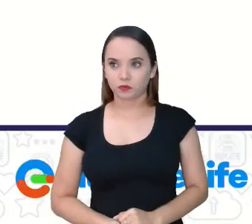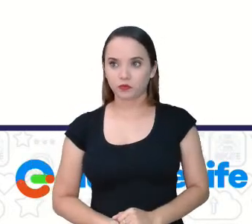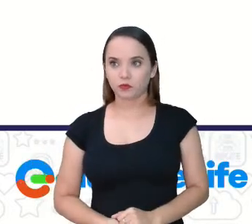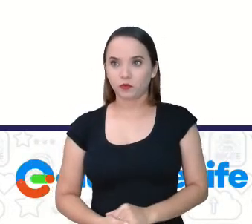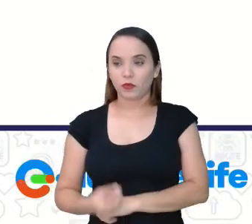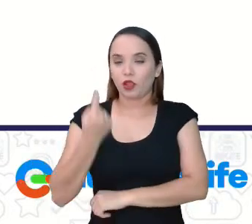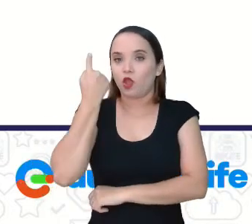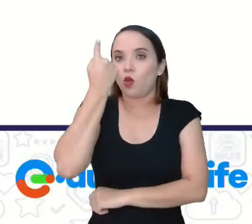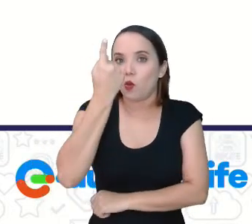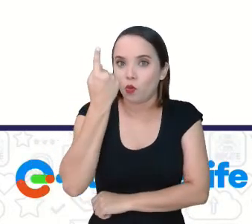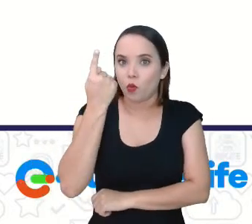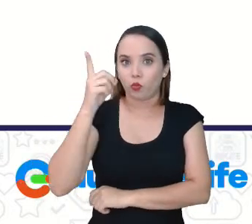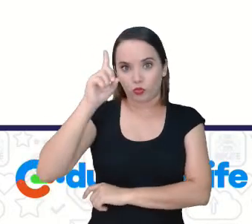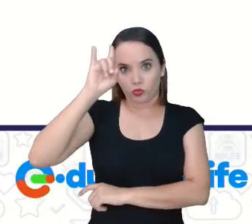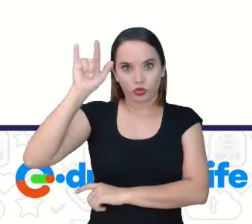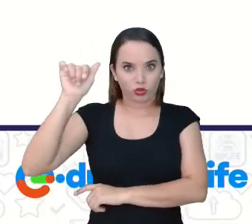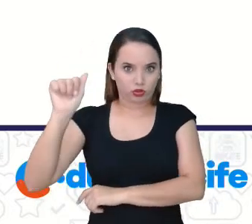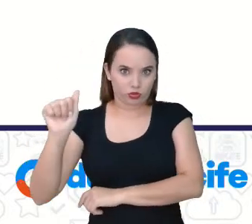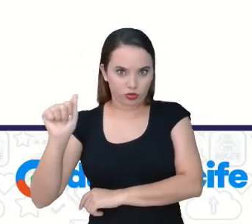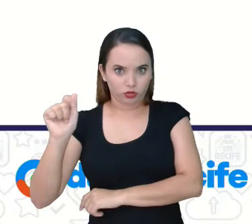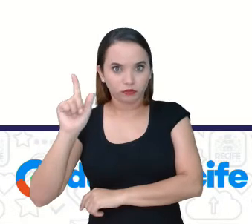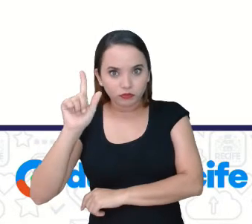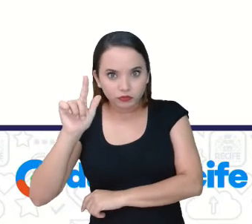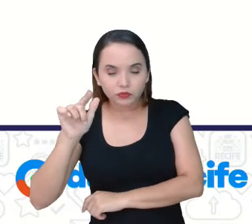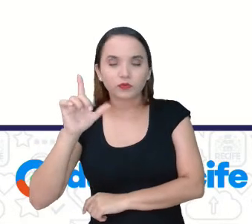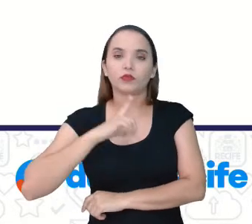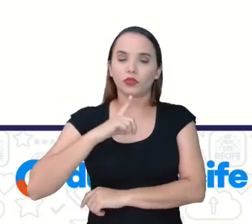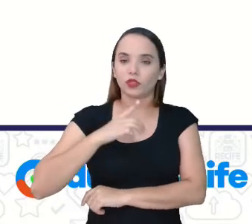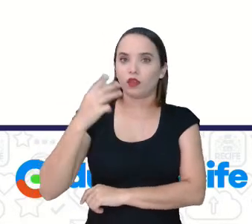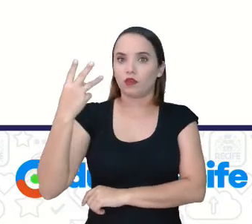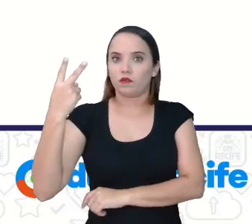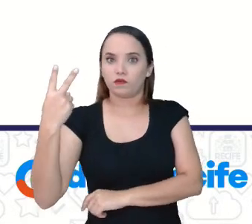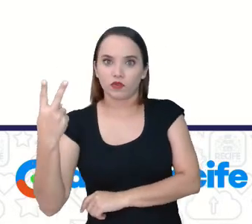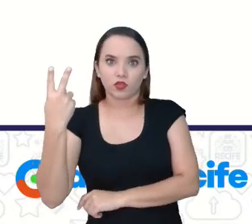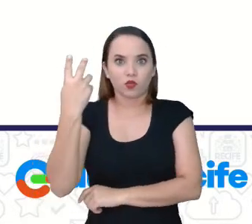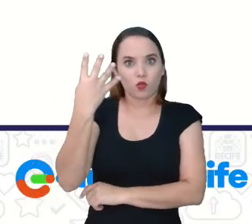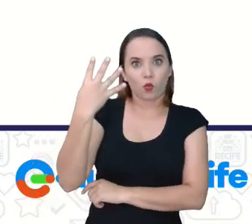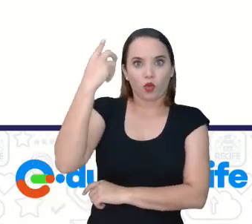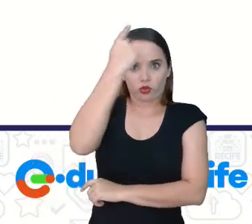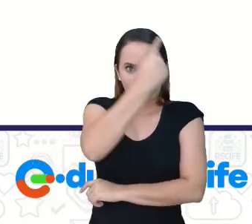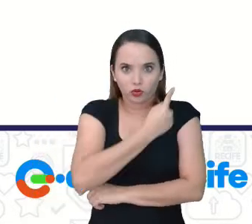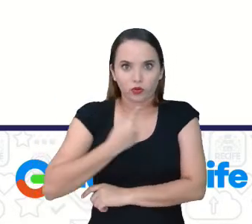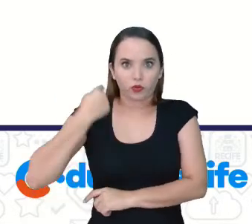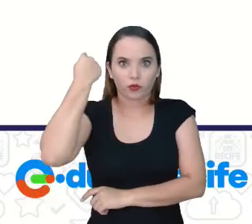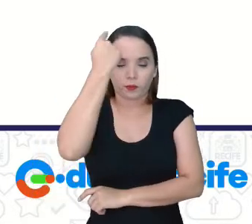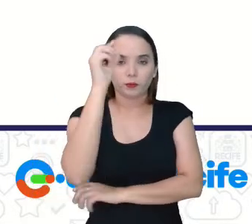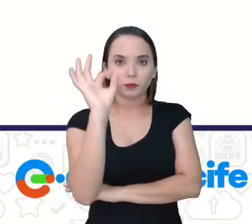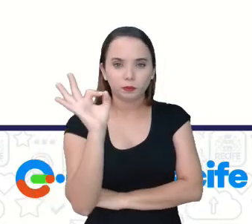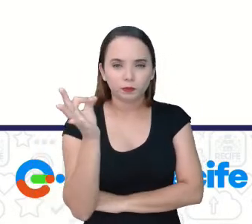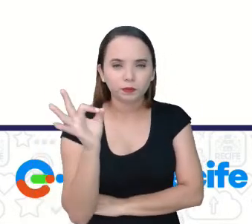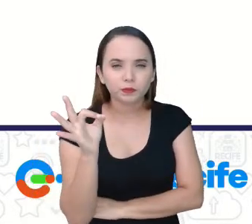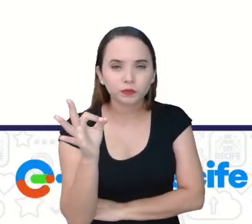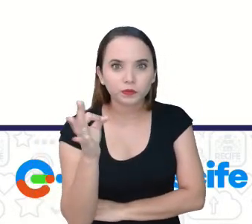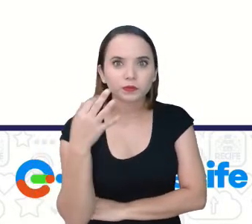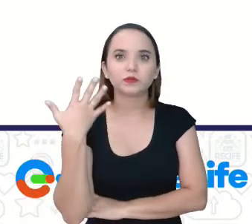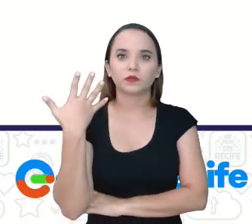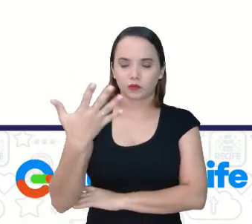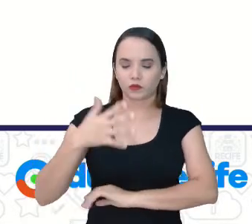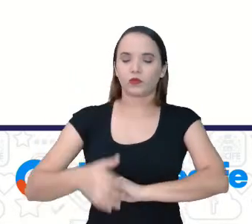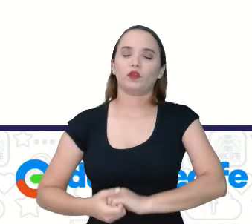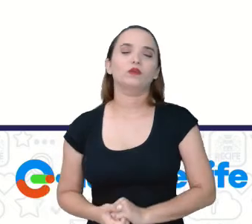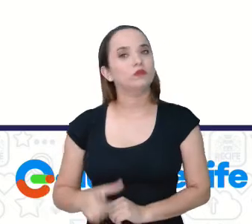dia ele é composto aí por 24 horas, certo? Então, em um dia a gente